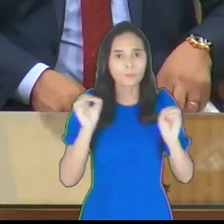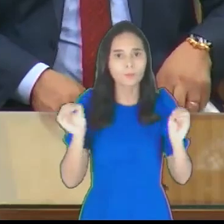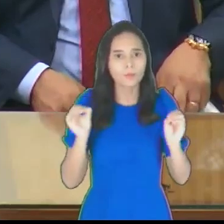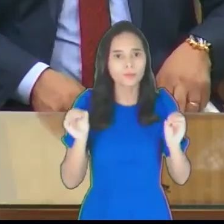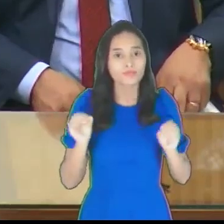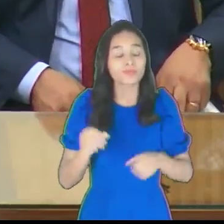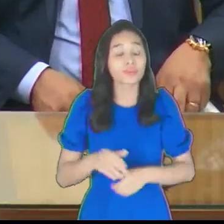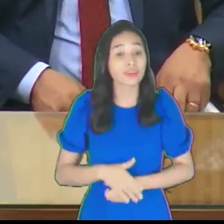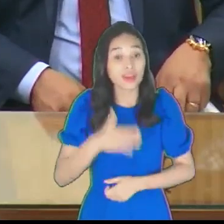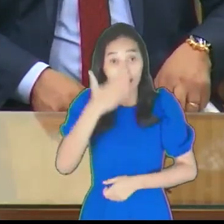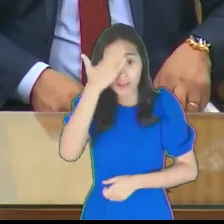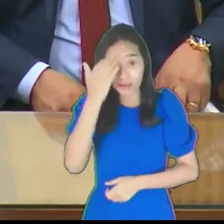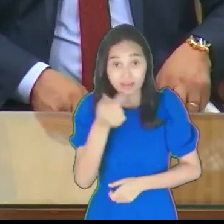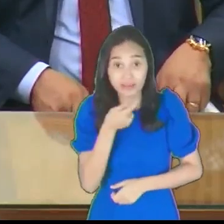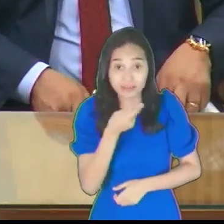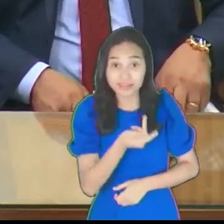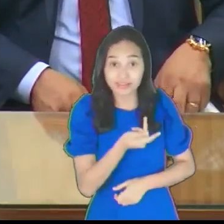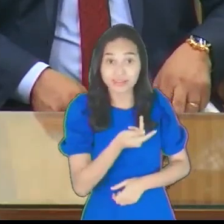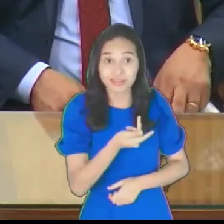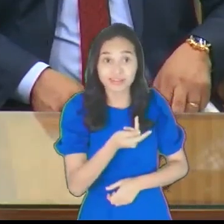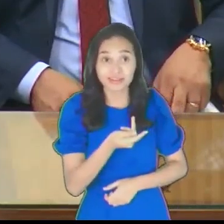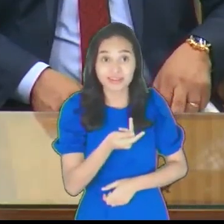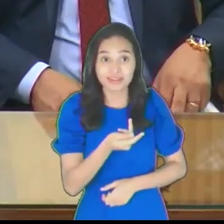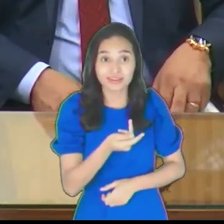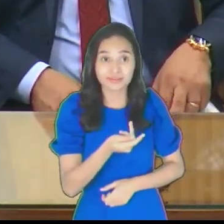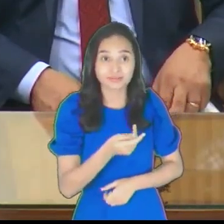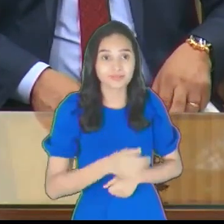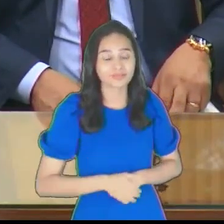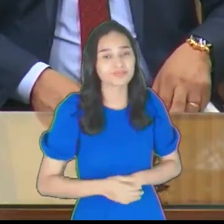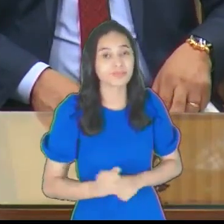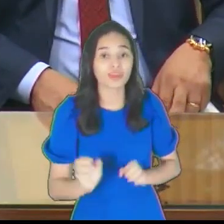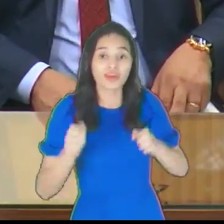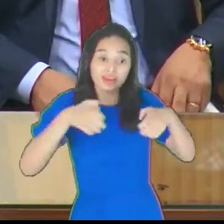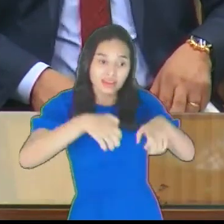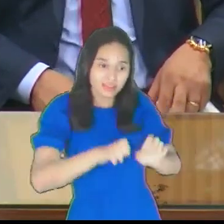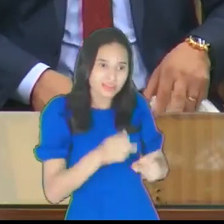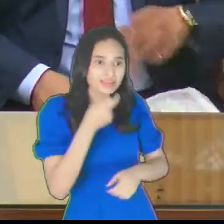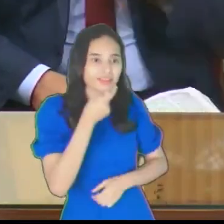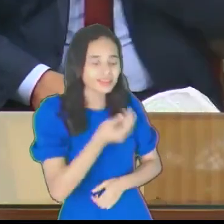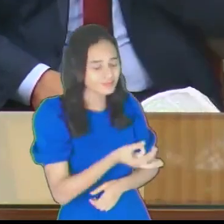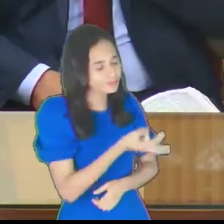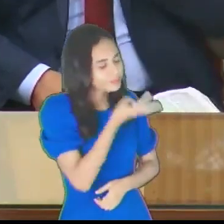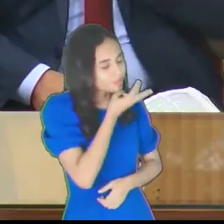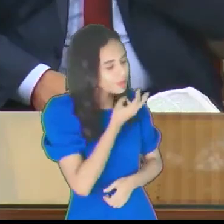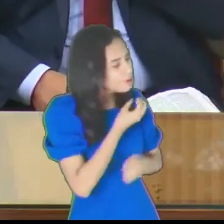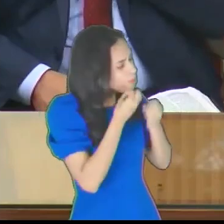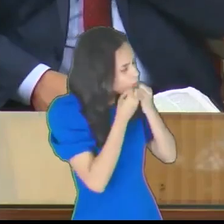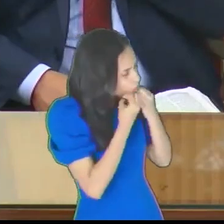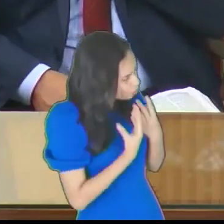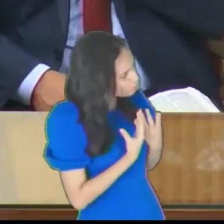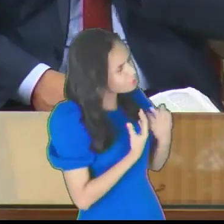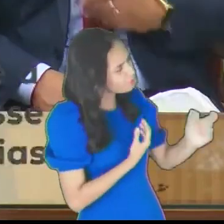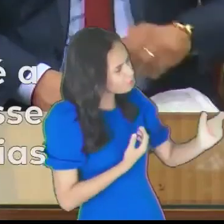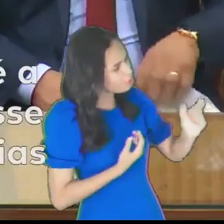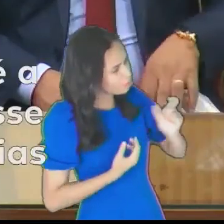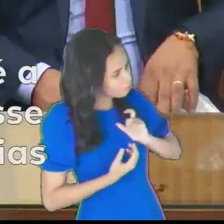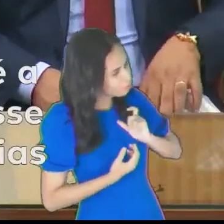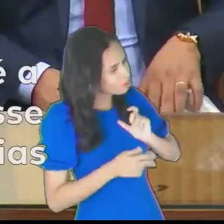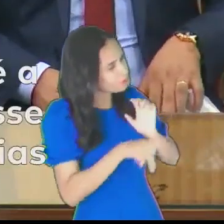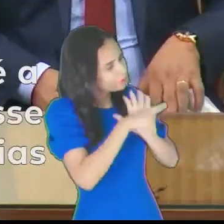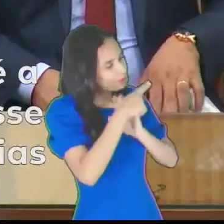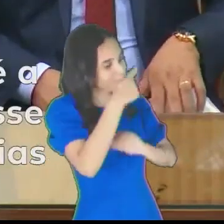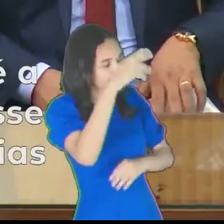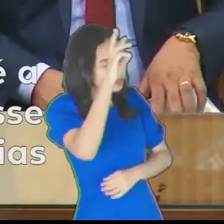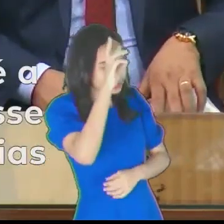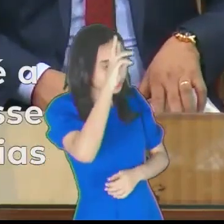que foi que ele disse? E disse Ezequias a Isaías: boa é a palavra do Senhor que disseste. E